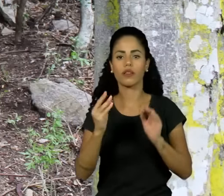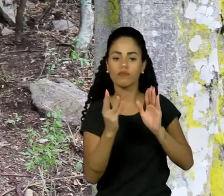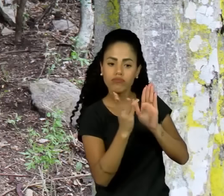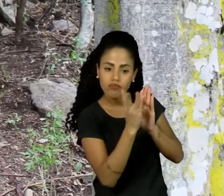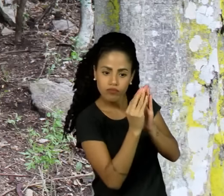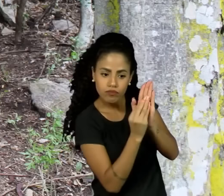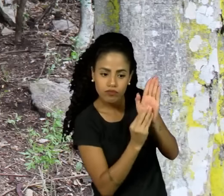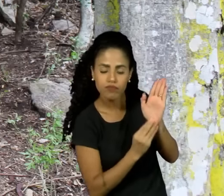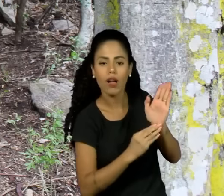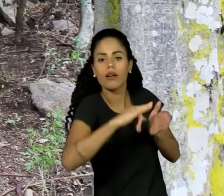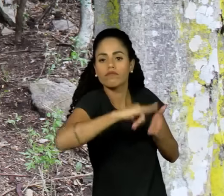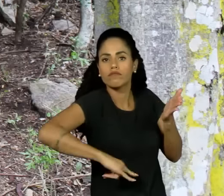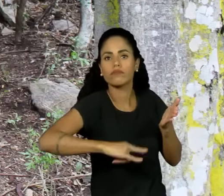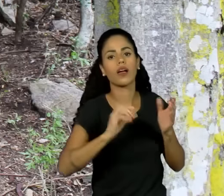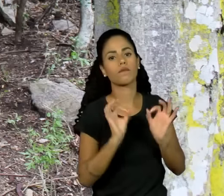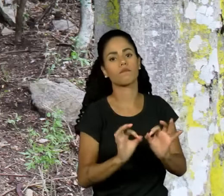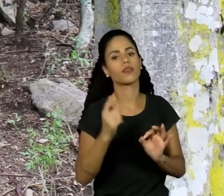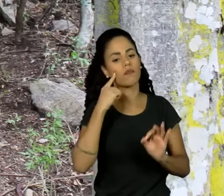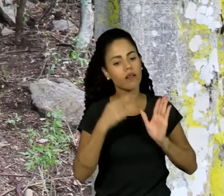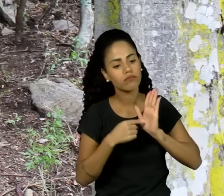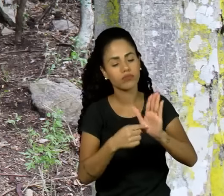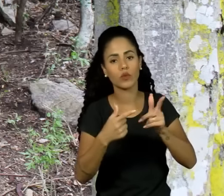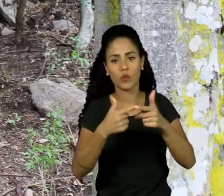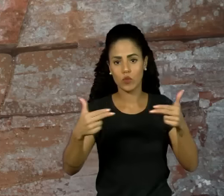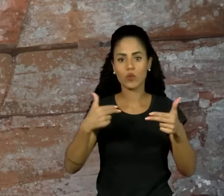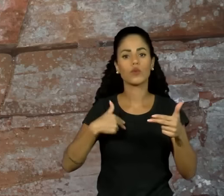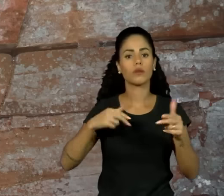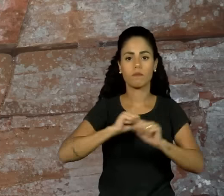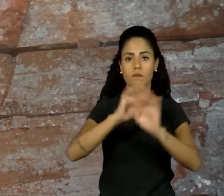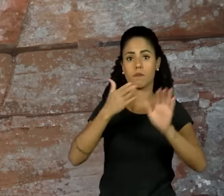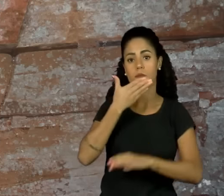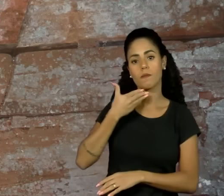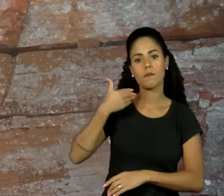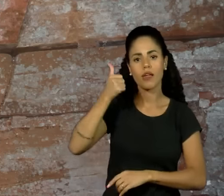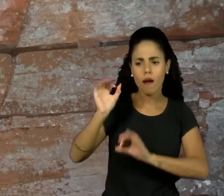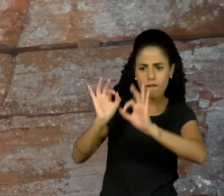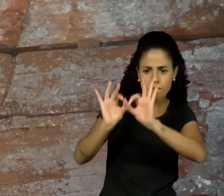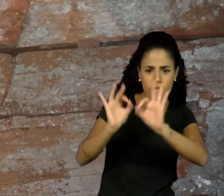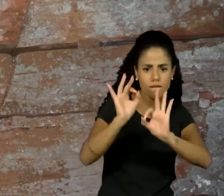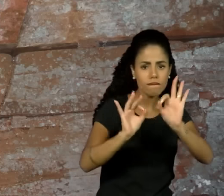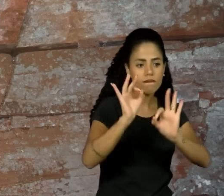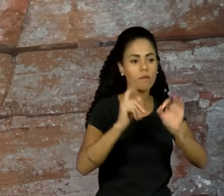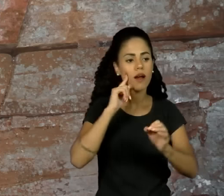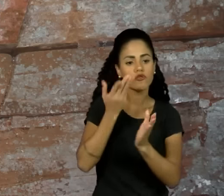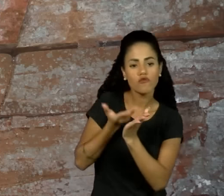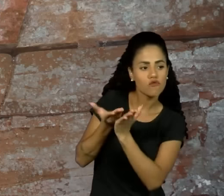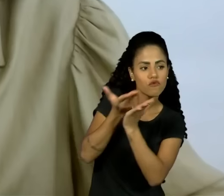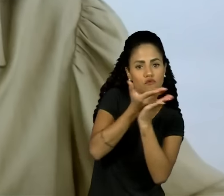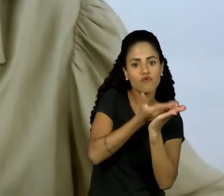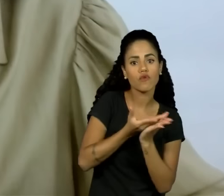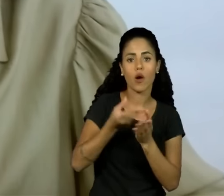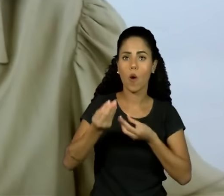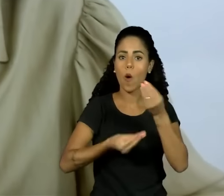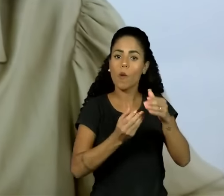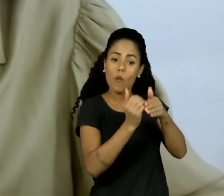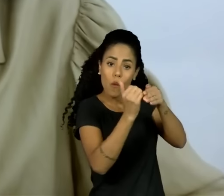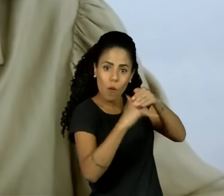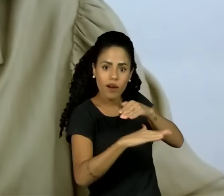tenha esse registro em alta resolução para que a gente possa analisar e estudar futuramente e deixar